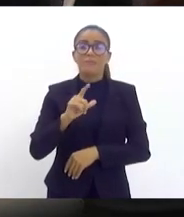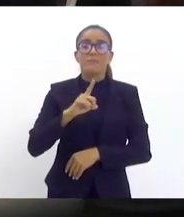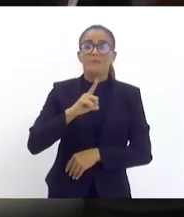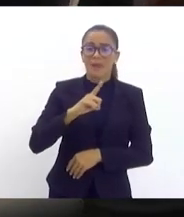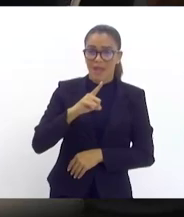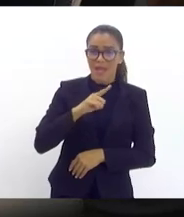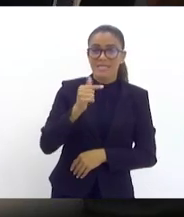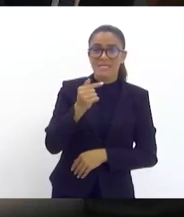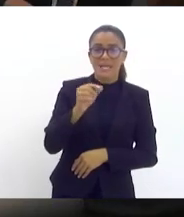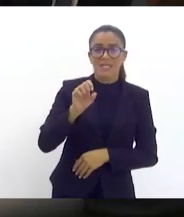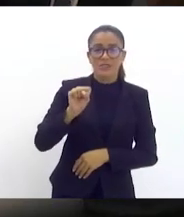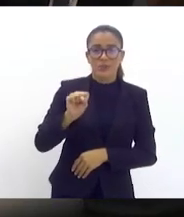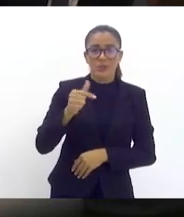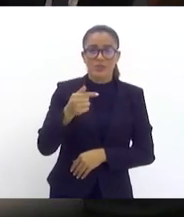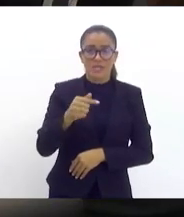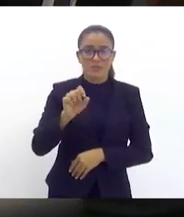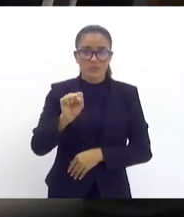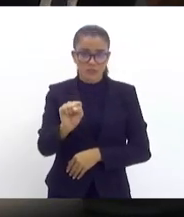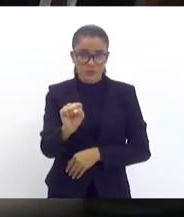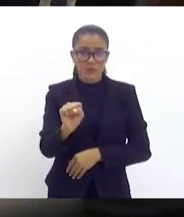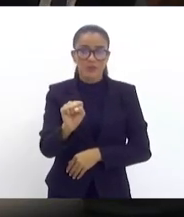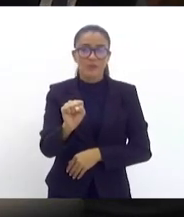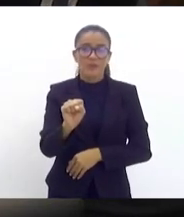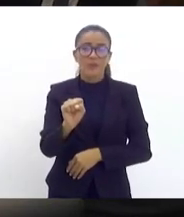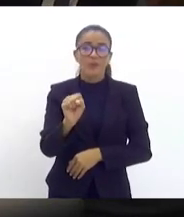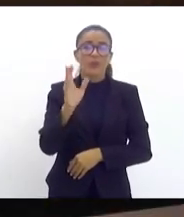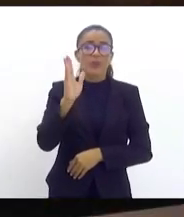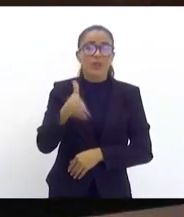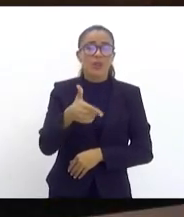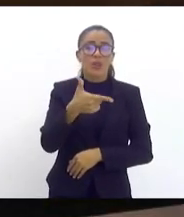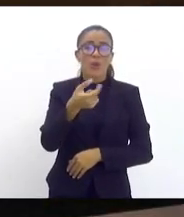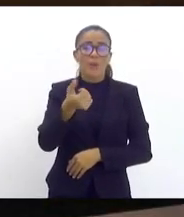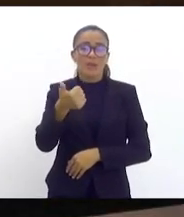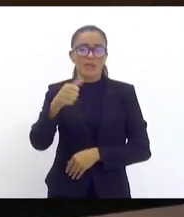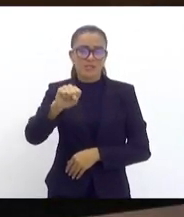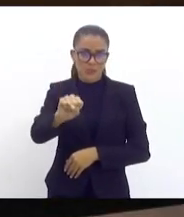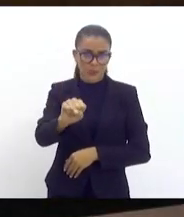lei 7878 de 18.